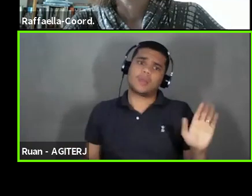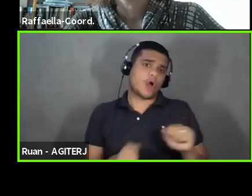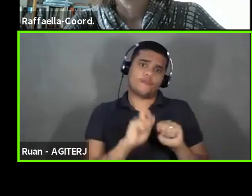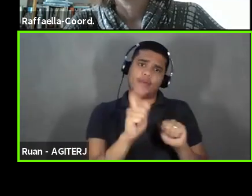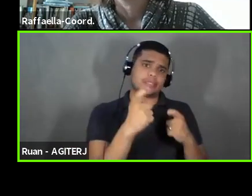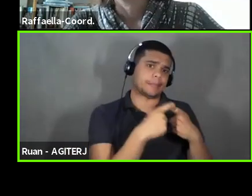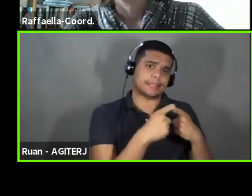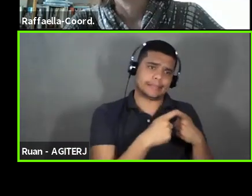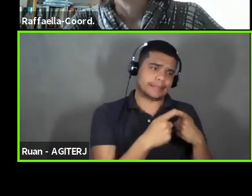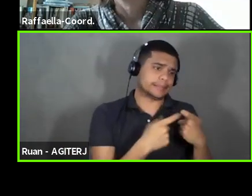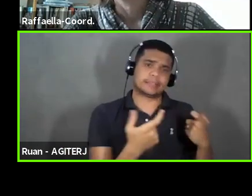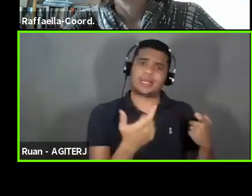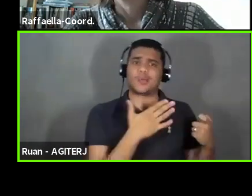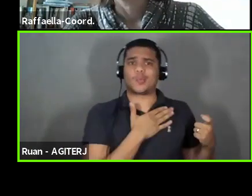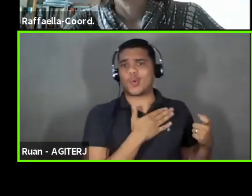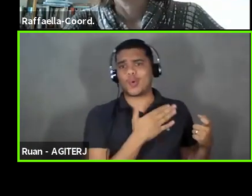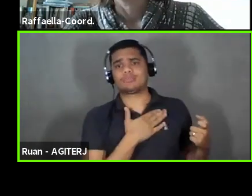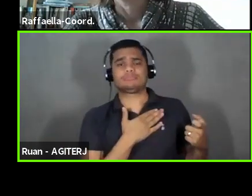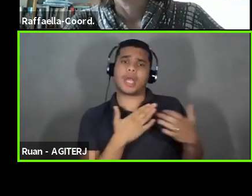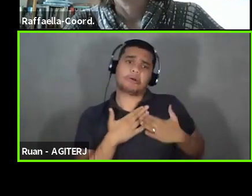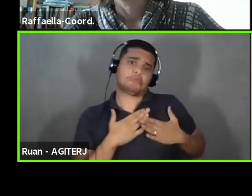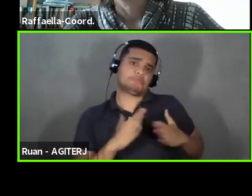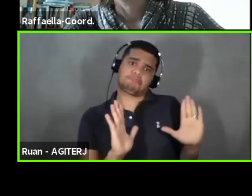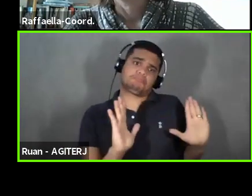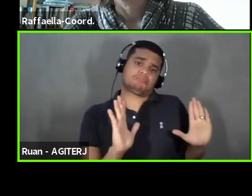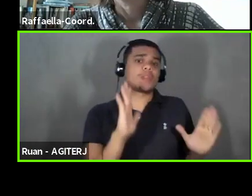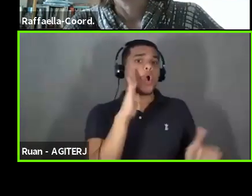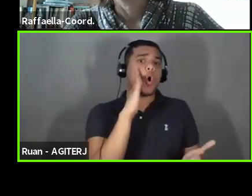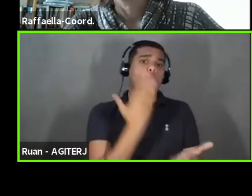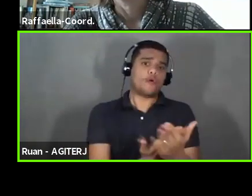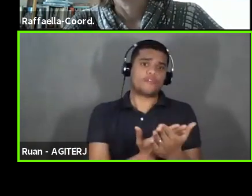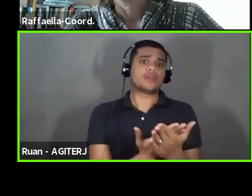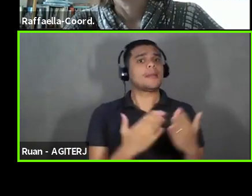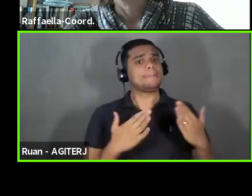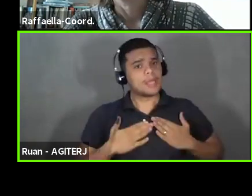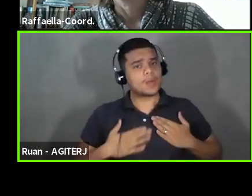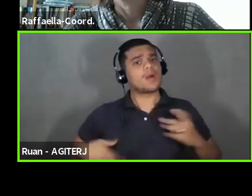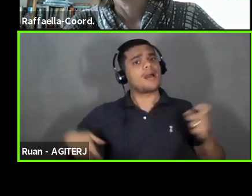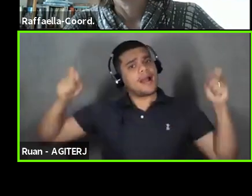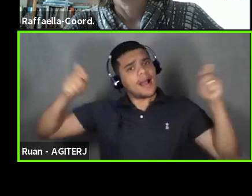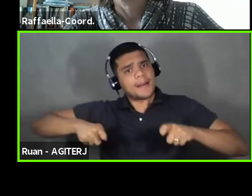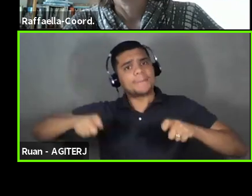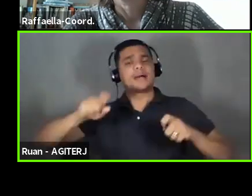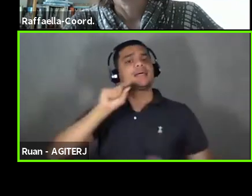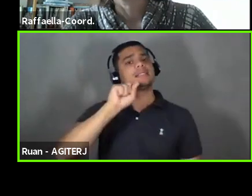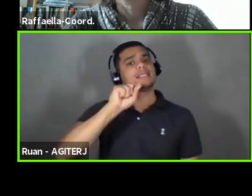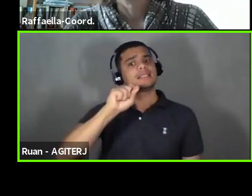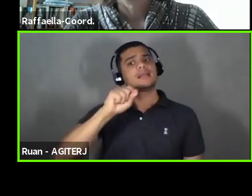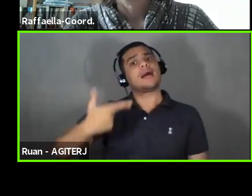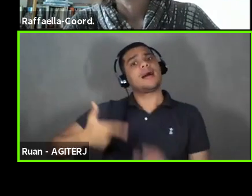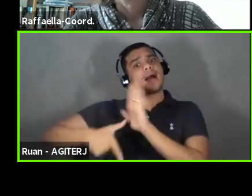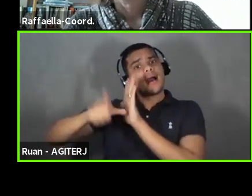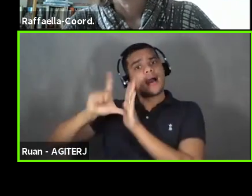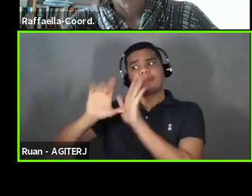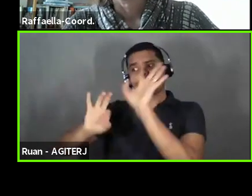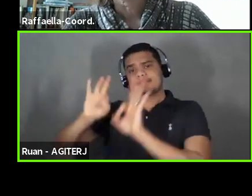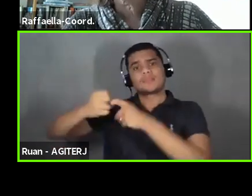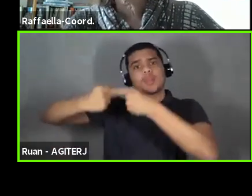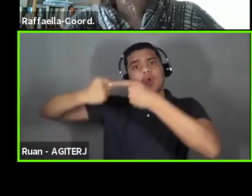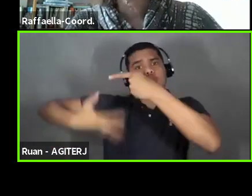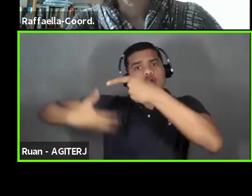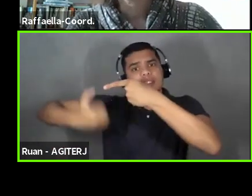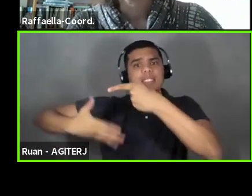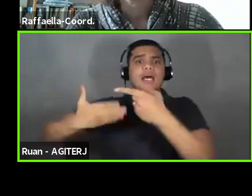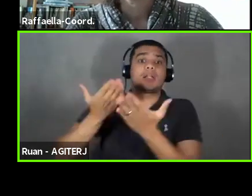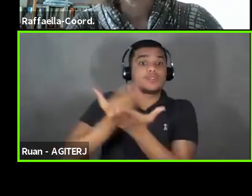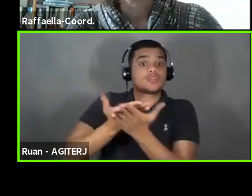medicina, ou eu gosto mais de fazer direito. Eu não tenho, porque eu confio muito na minha capacidade de preparar glossários, de estudar, a PUC